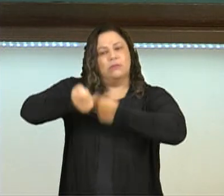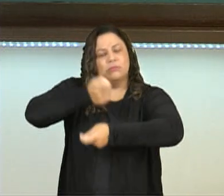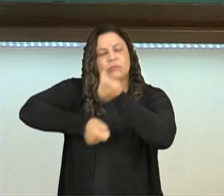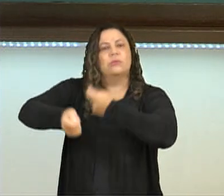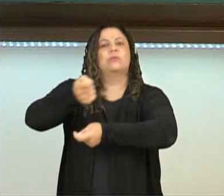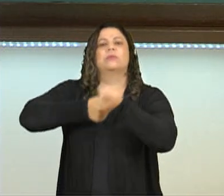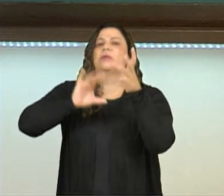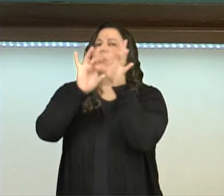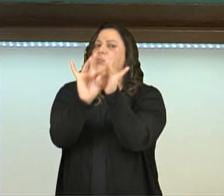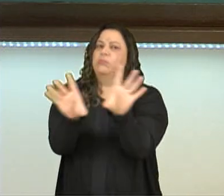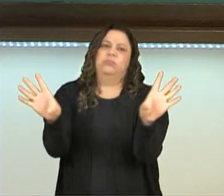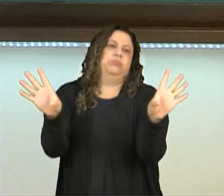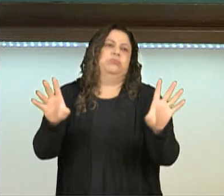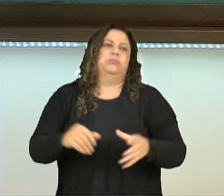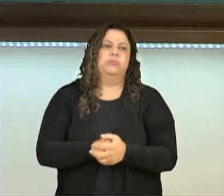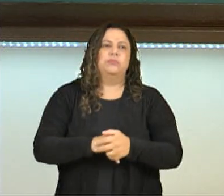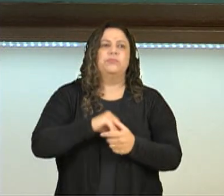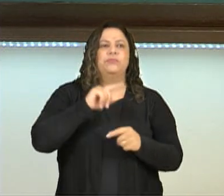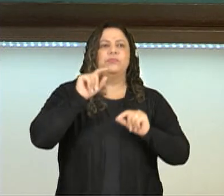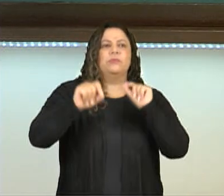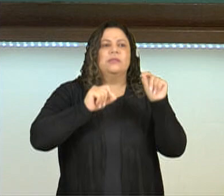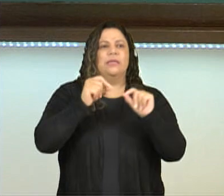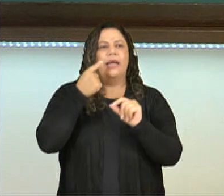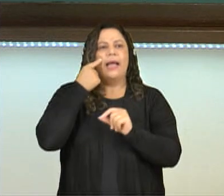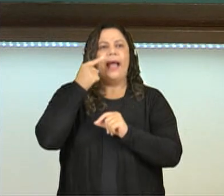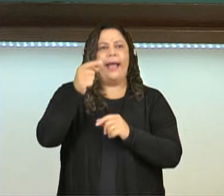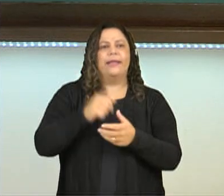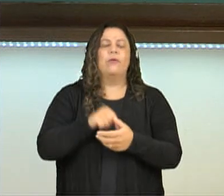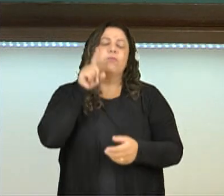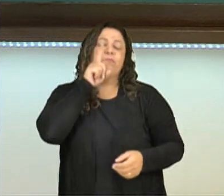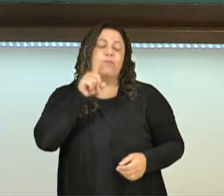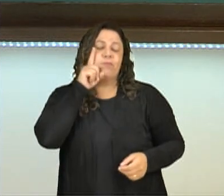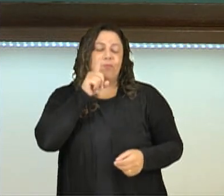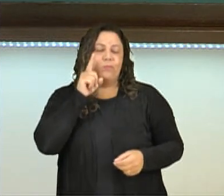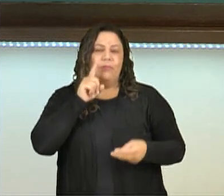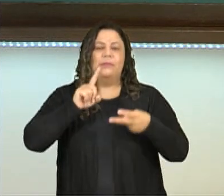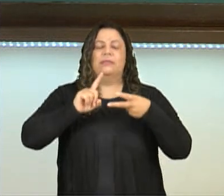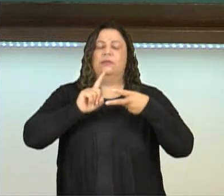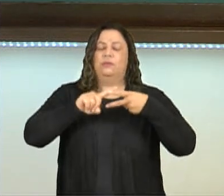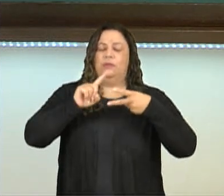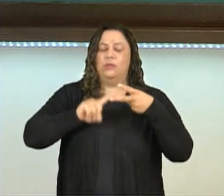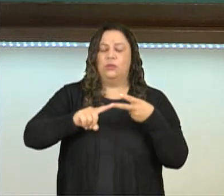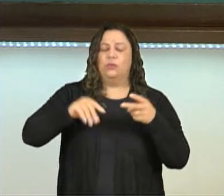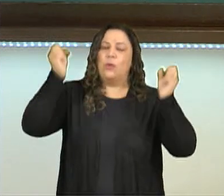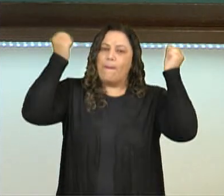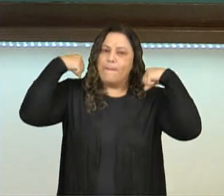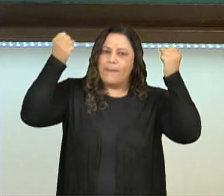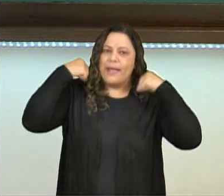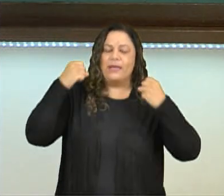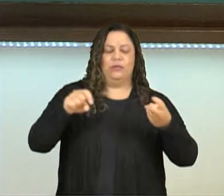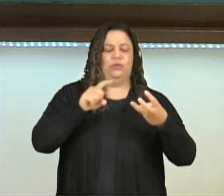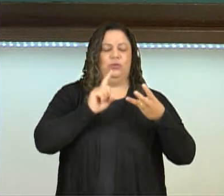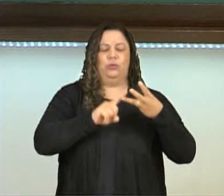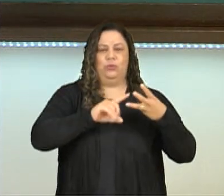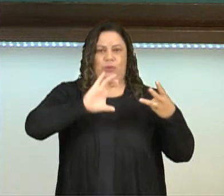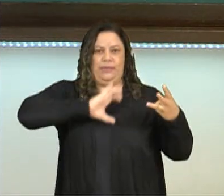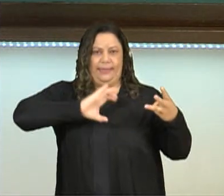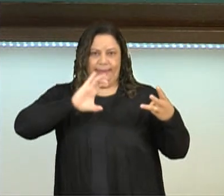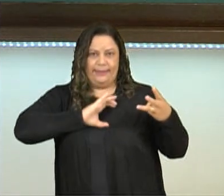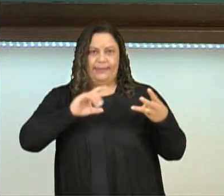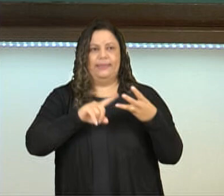comercial. O exemplo é o NAFTA, que temos Estados Unidos, México e Canadá. Outro, um pouquinho